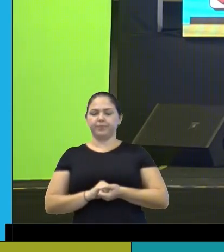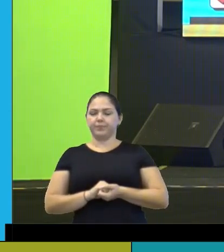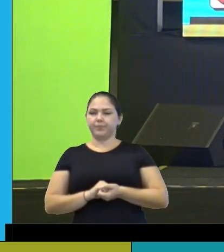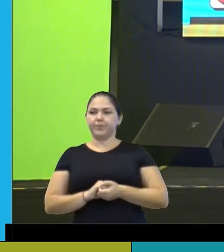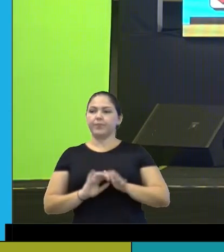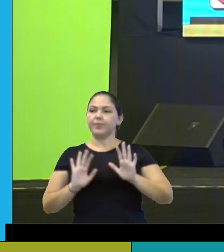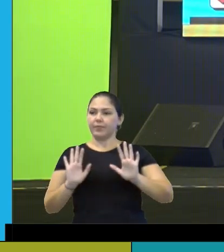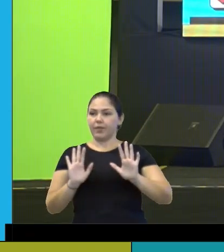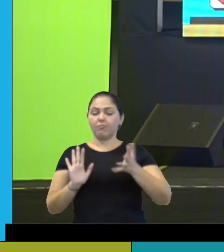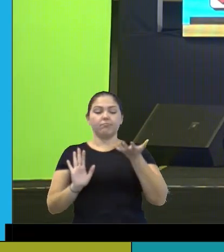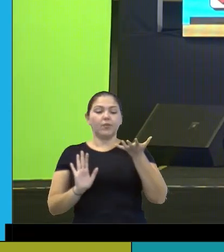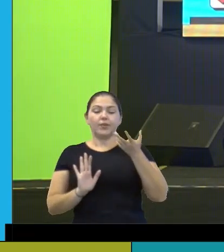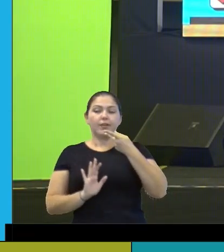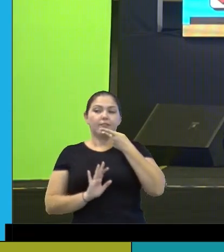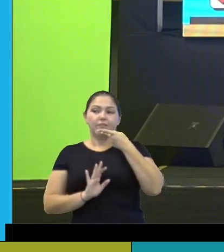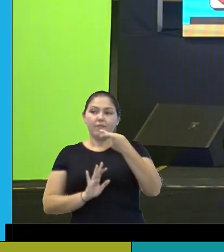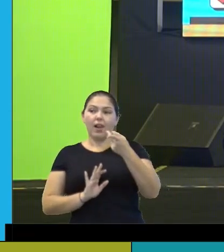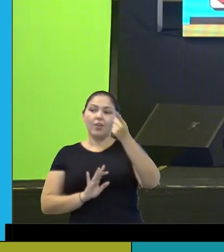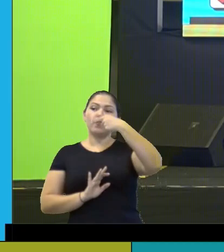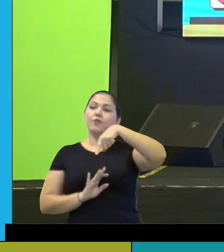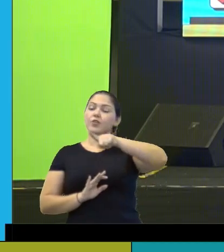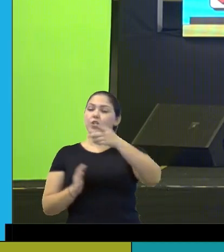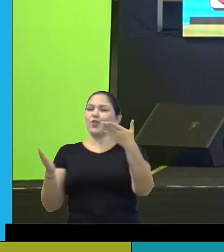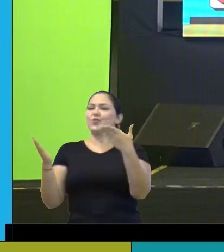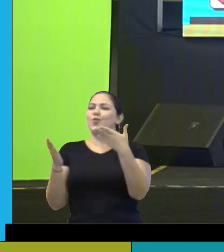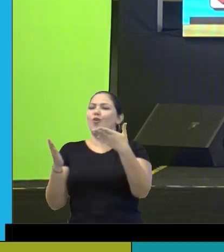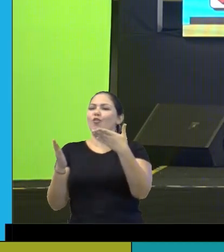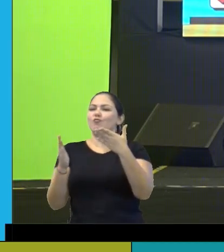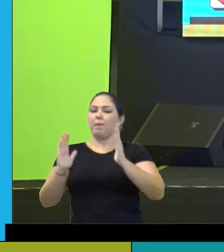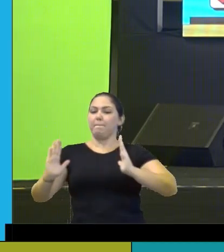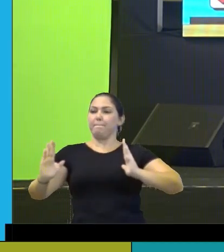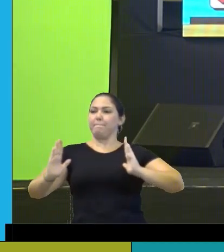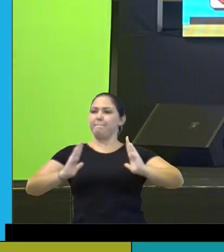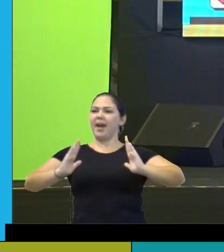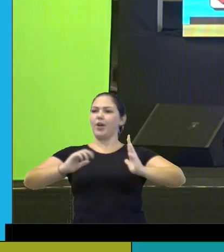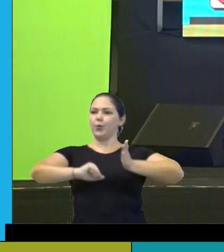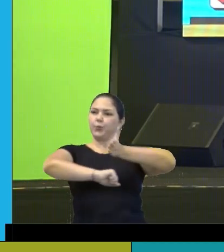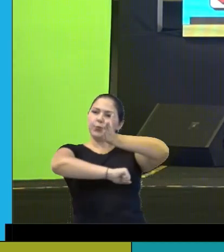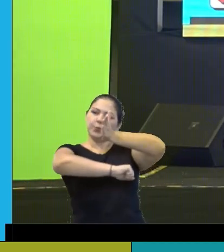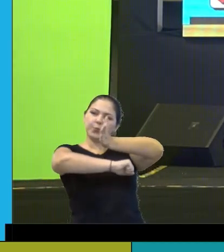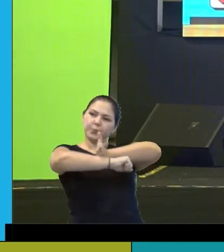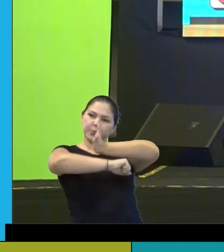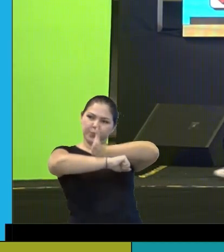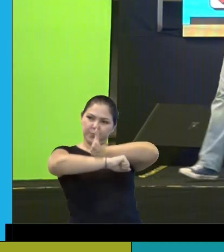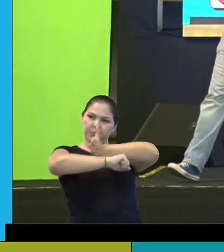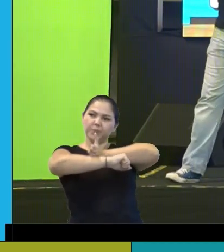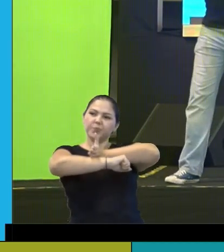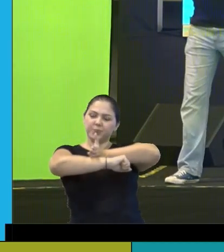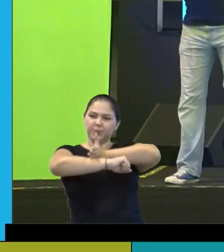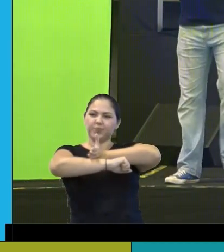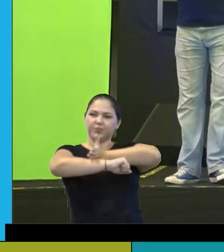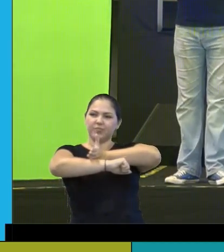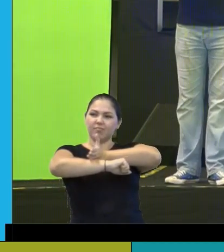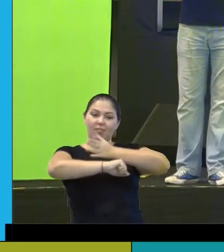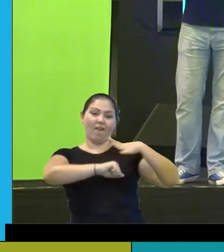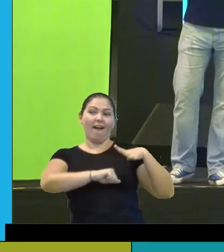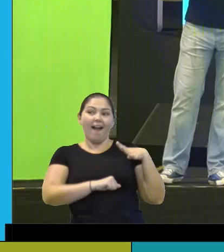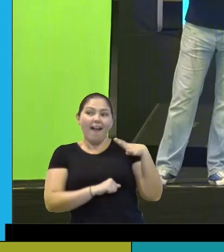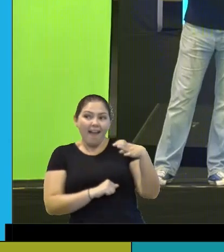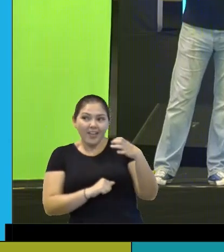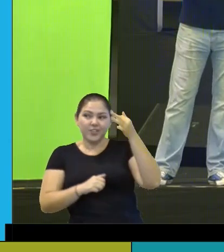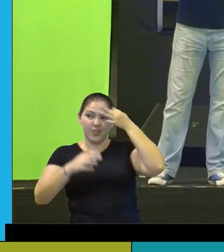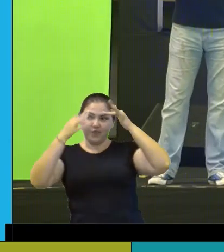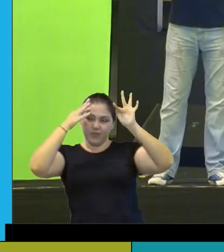gostaria de tratar com vocês hoje em especial da modernidade. Embora a ética e a filosofia política